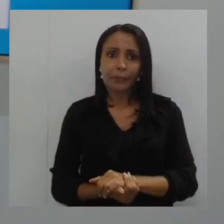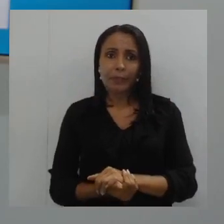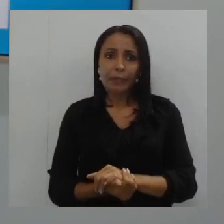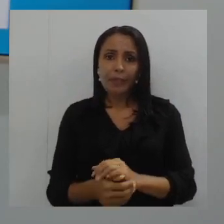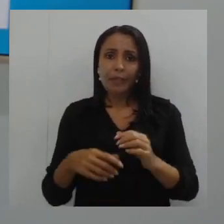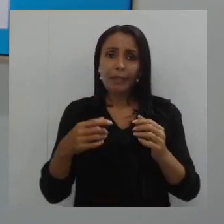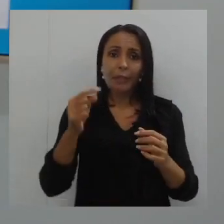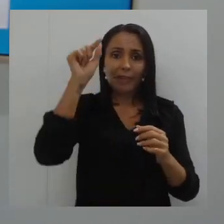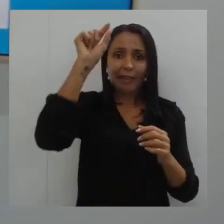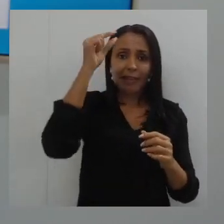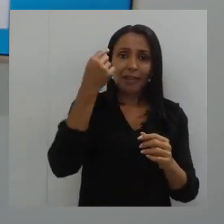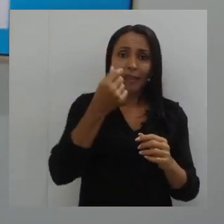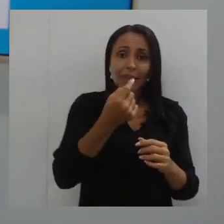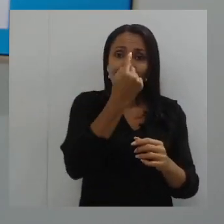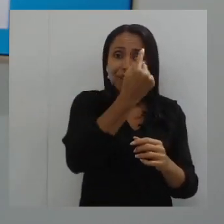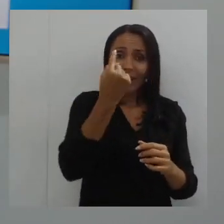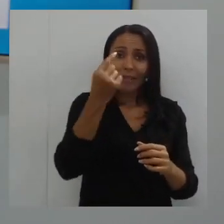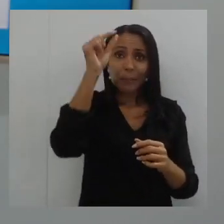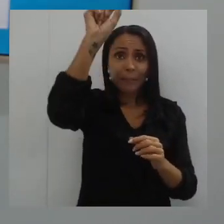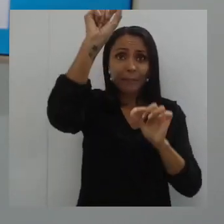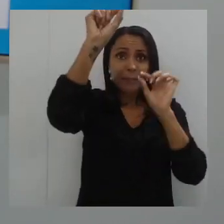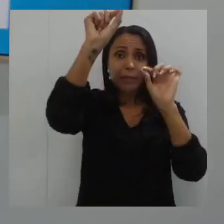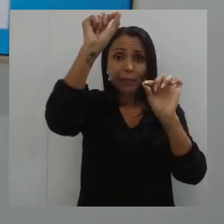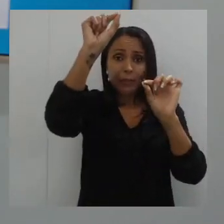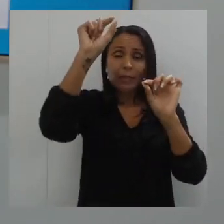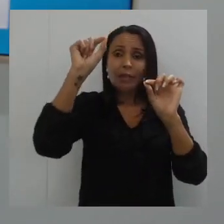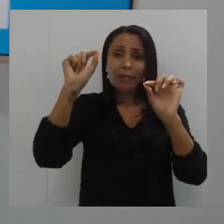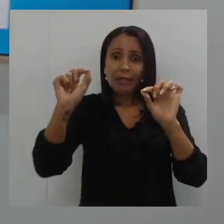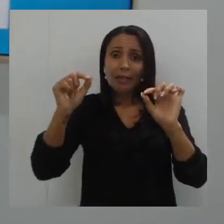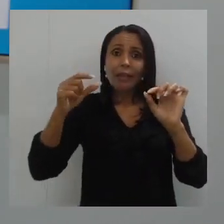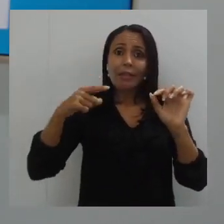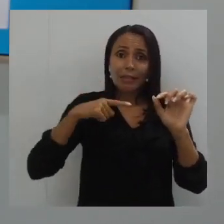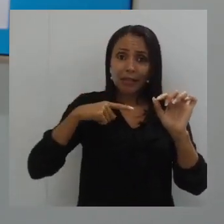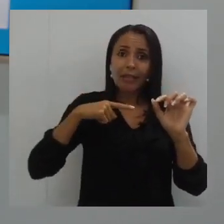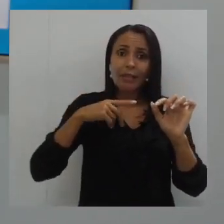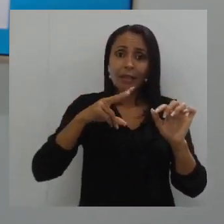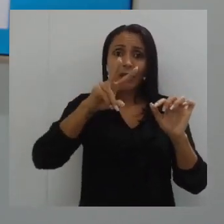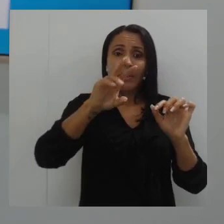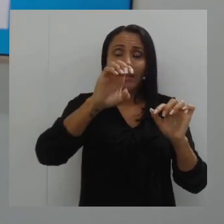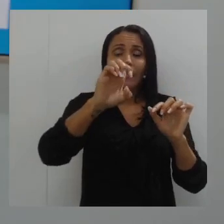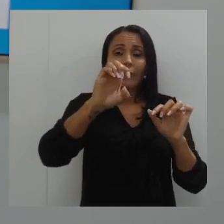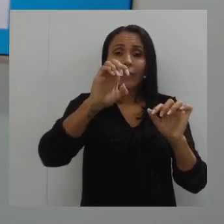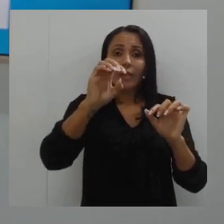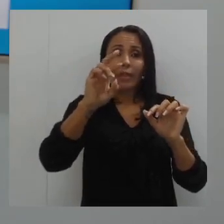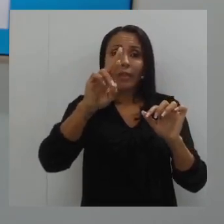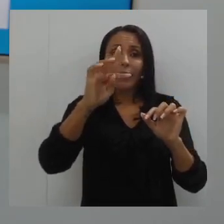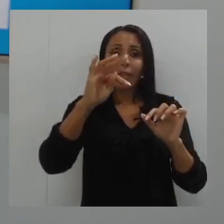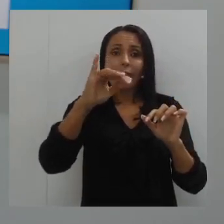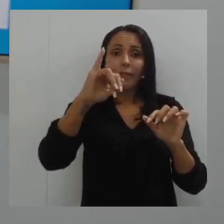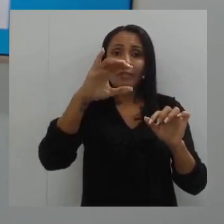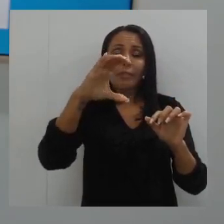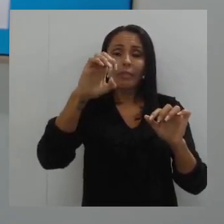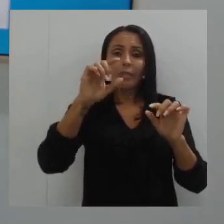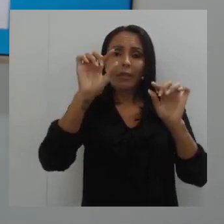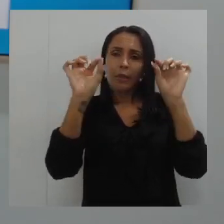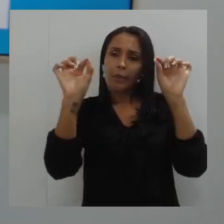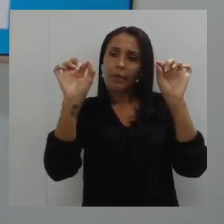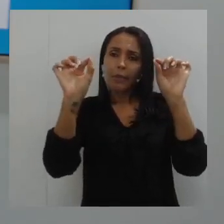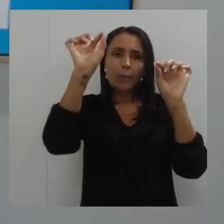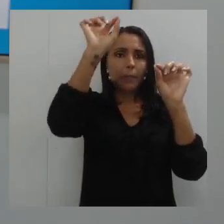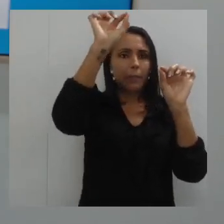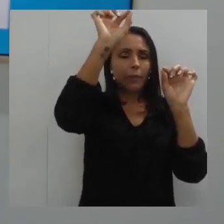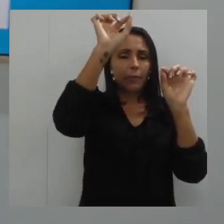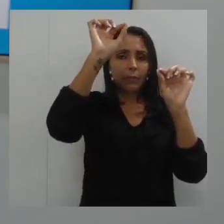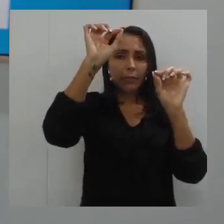cada figurinha dessa tem alguns vértices. O triângulo tem 3 vértices, é aquela parte que é pontudinha. Lembra como a gente